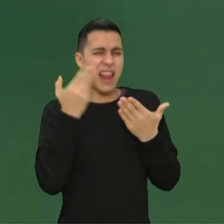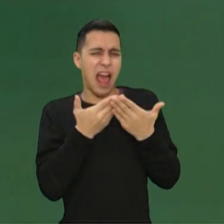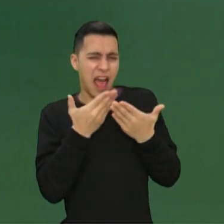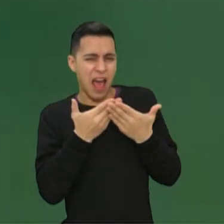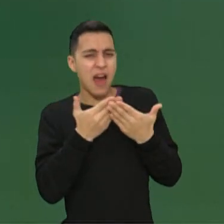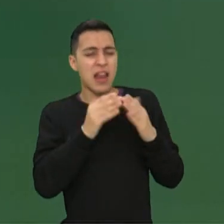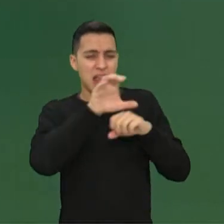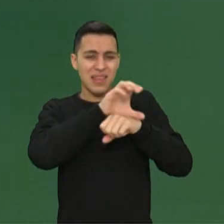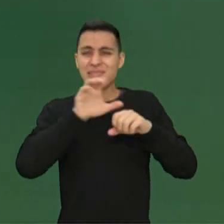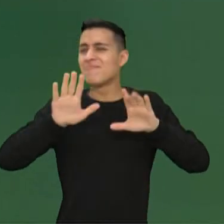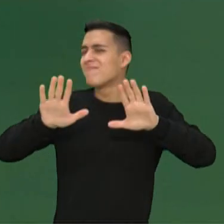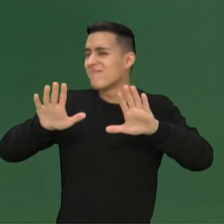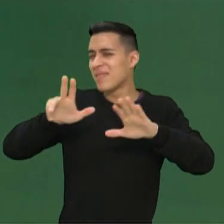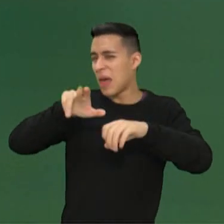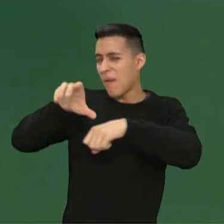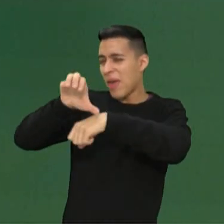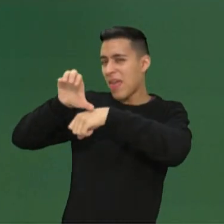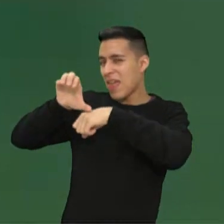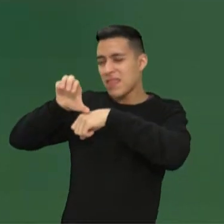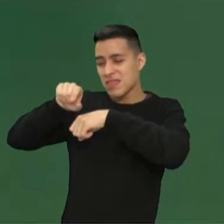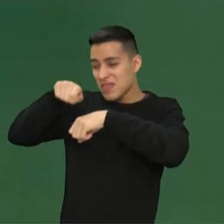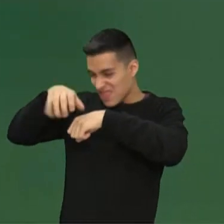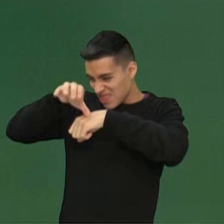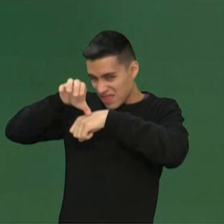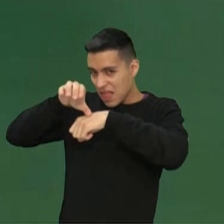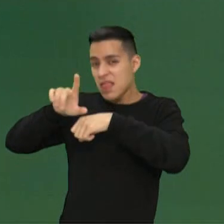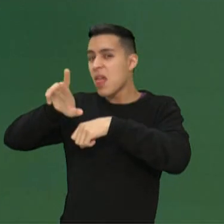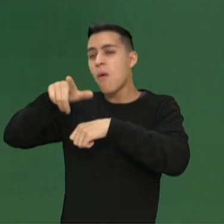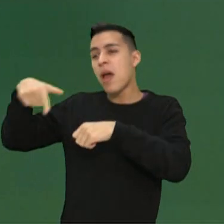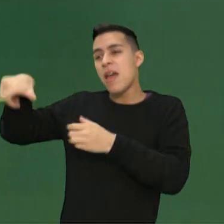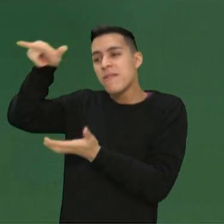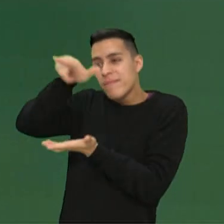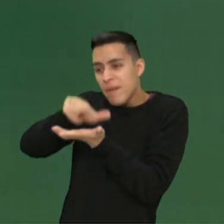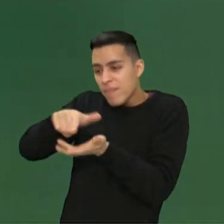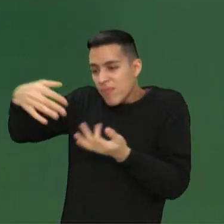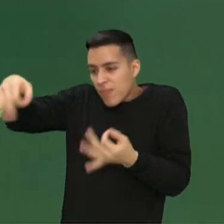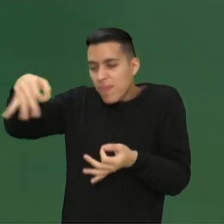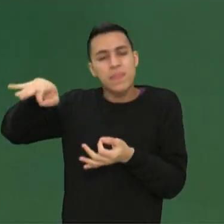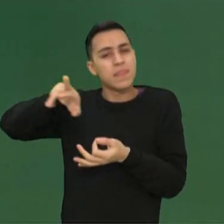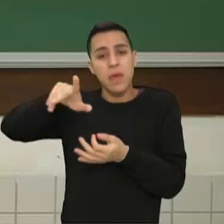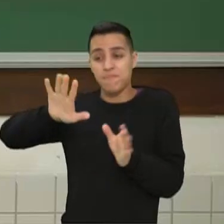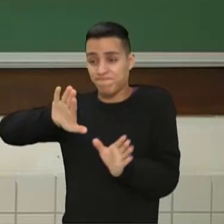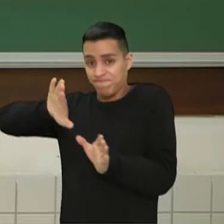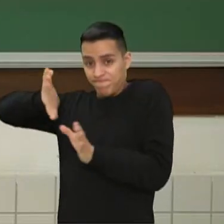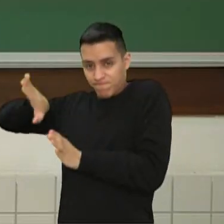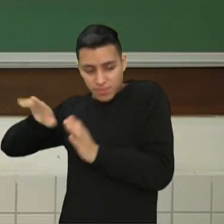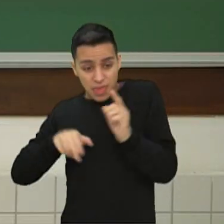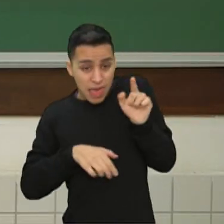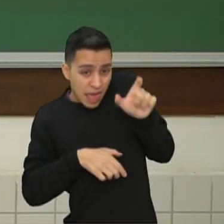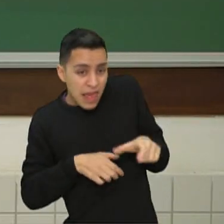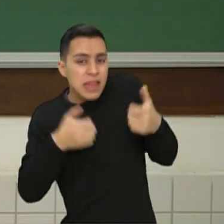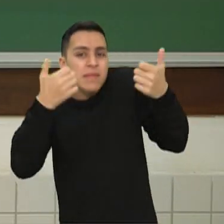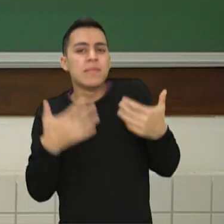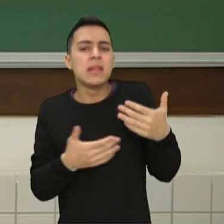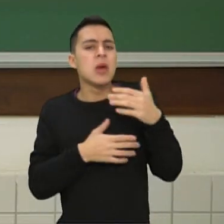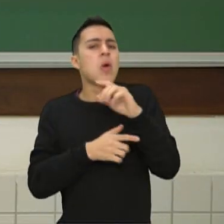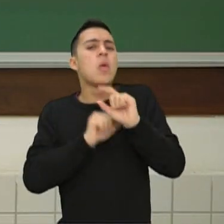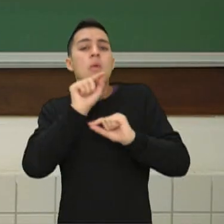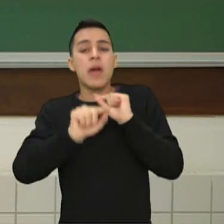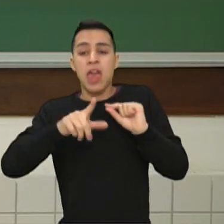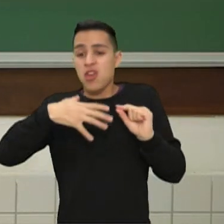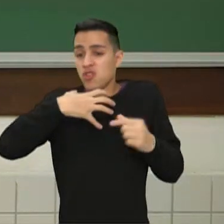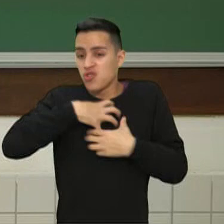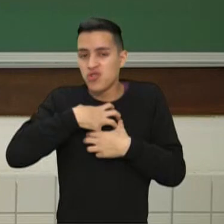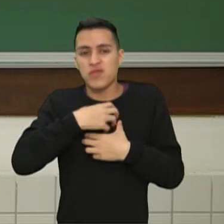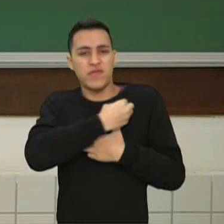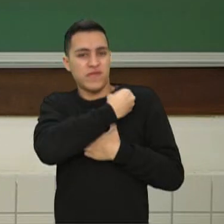e tal. Não é essa Constituição que o Hegel está dizendo, não é um pedaço de papel, tá? Quando o Hegel fala de Constituição, ele está falando de um estilo de